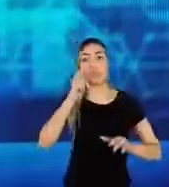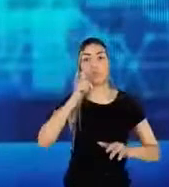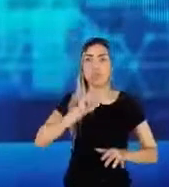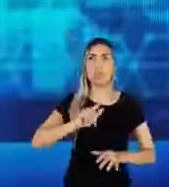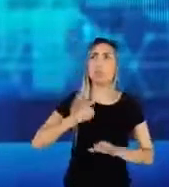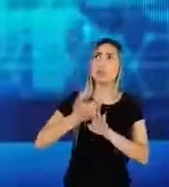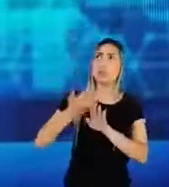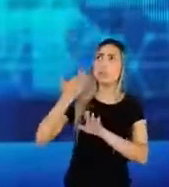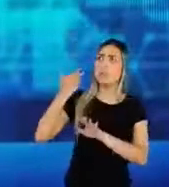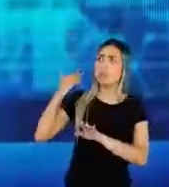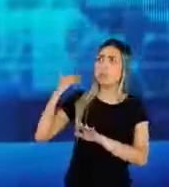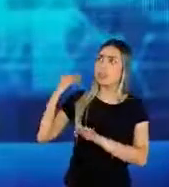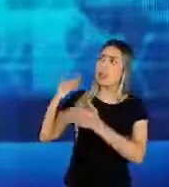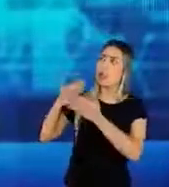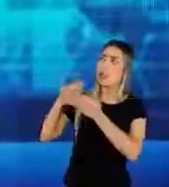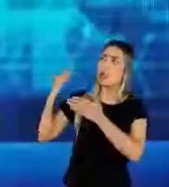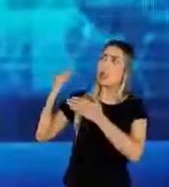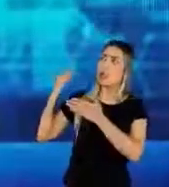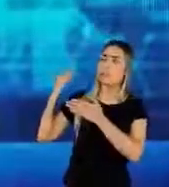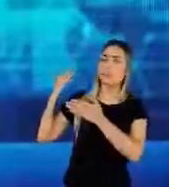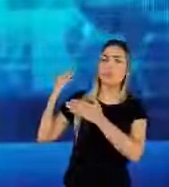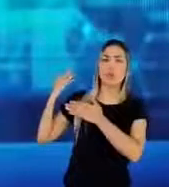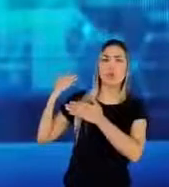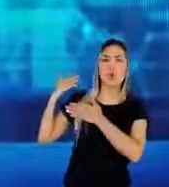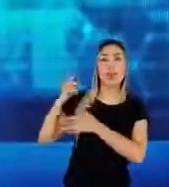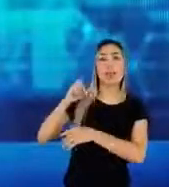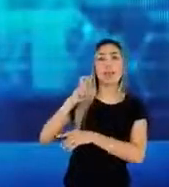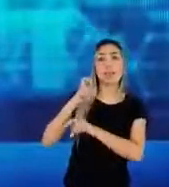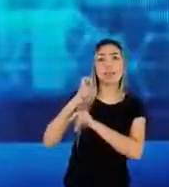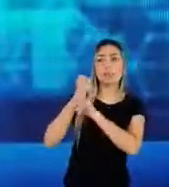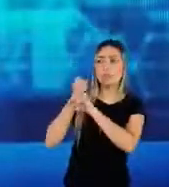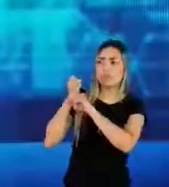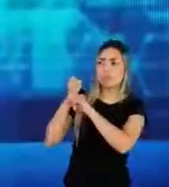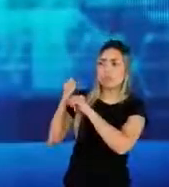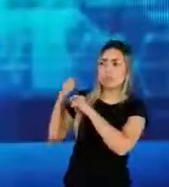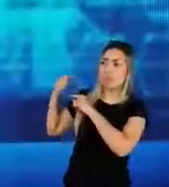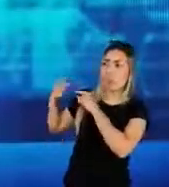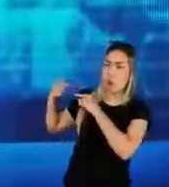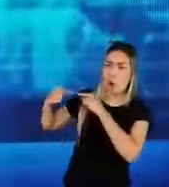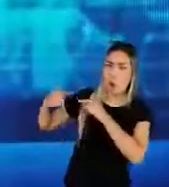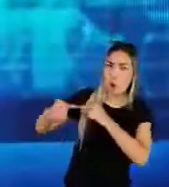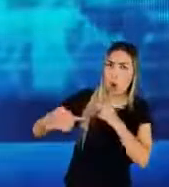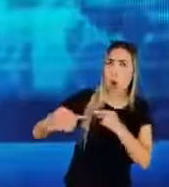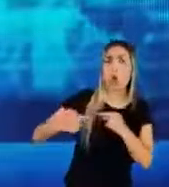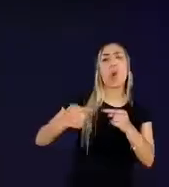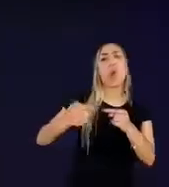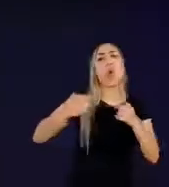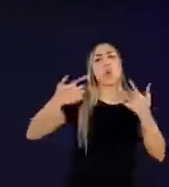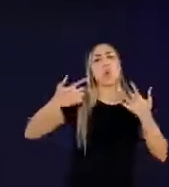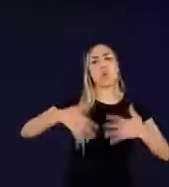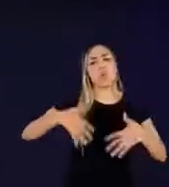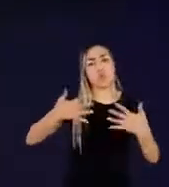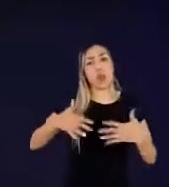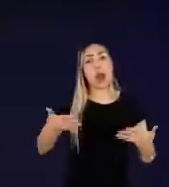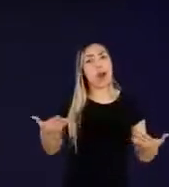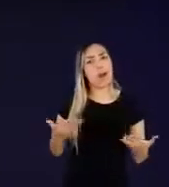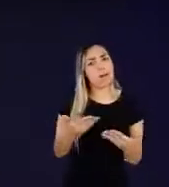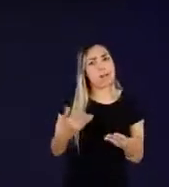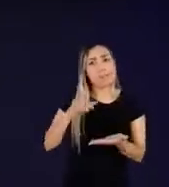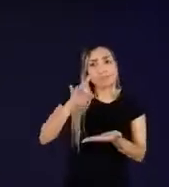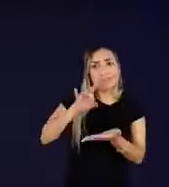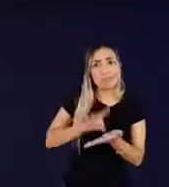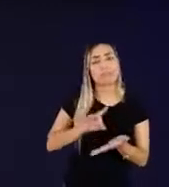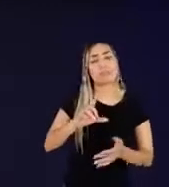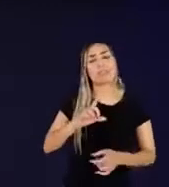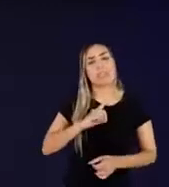desde os últimos 15 anos. Então, uma discussão intensa em que agora é fato, virou realidade. Nós